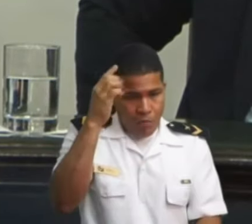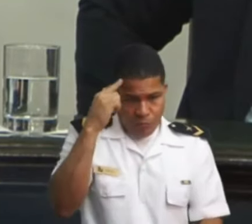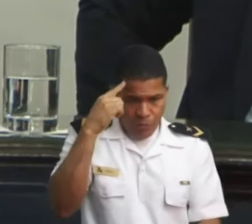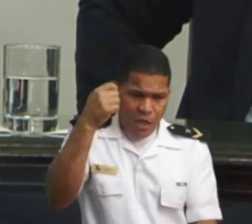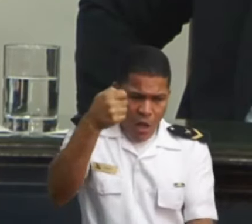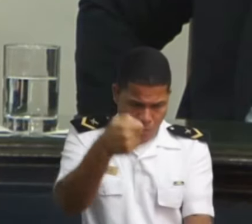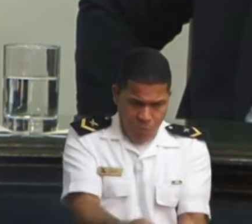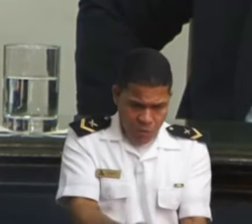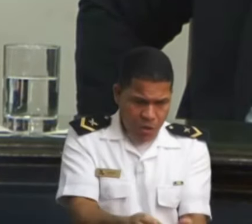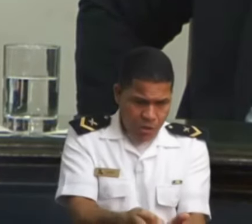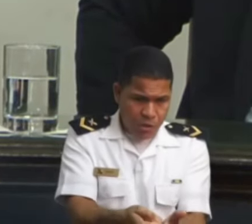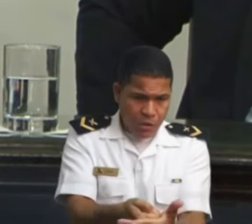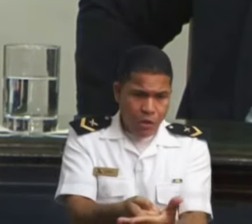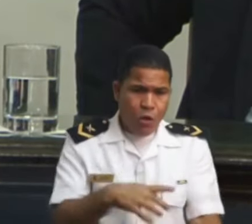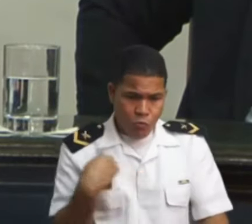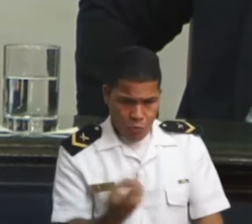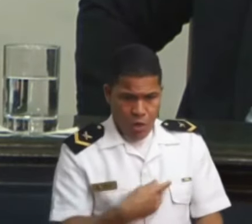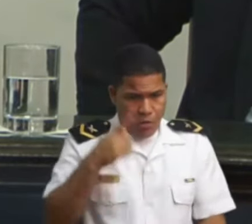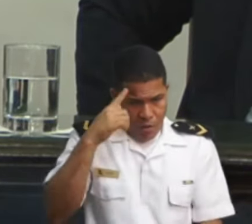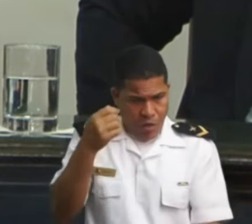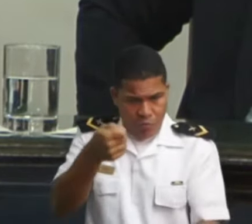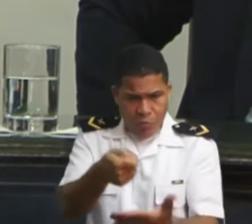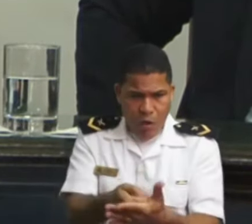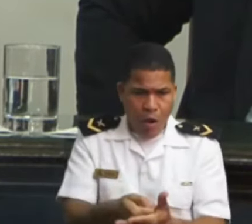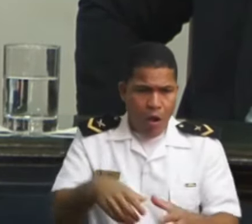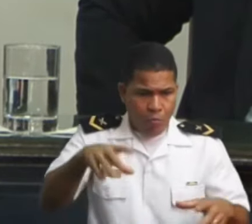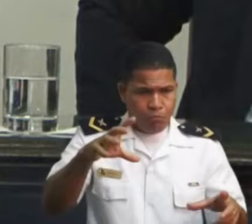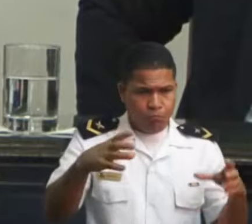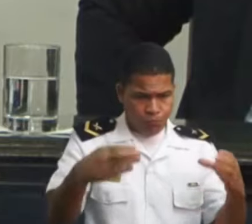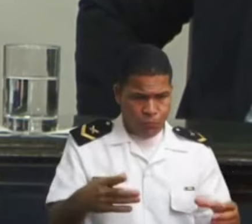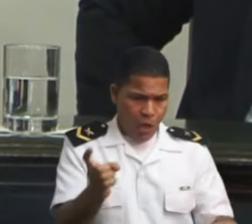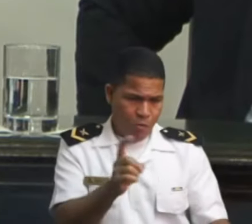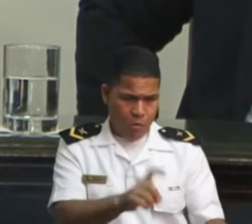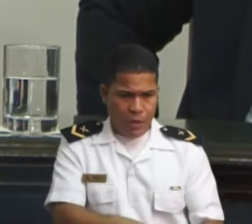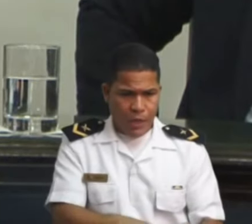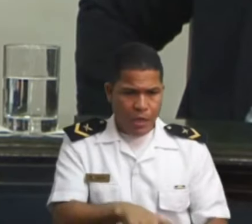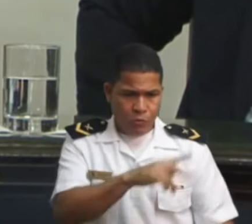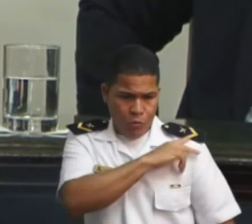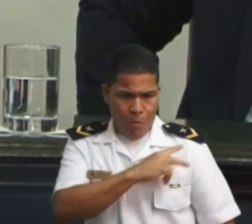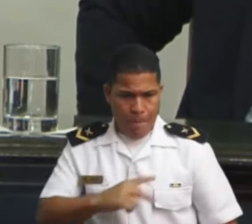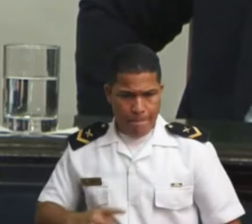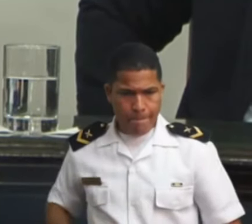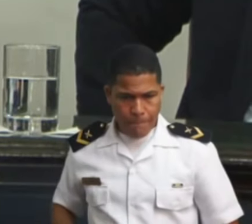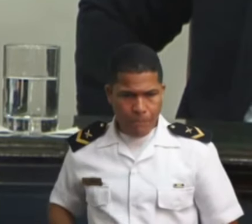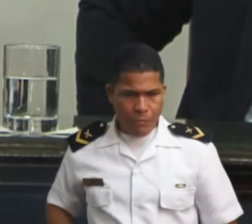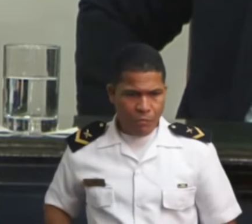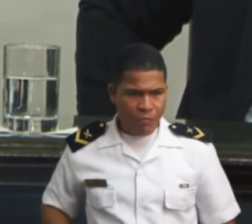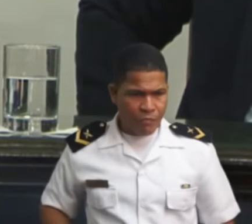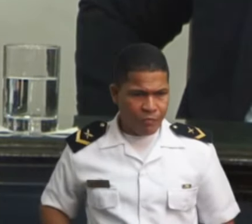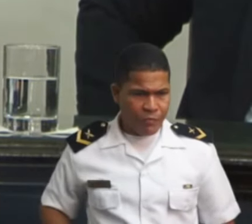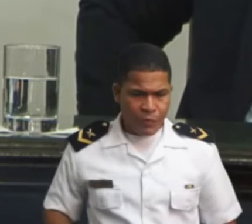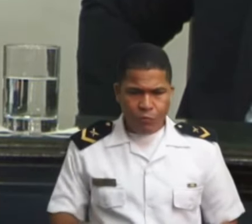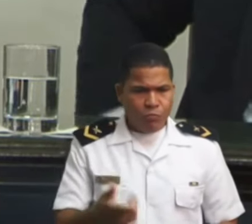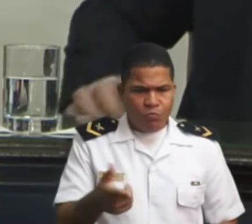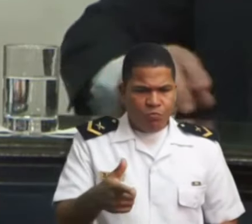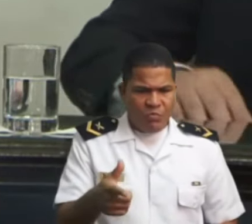Nossas decisões, no âmbito da administração pública, são imutáveis.